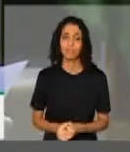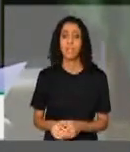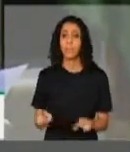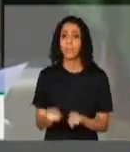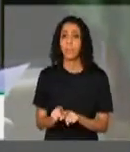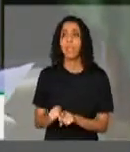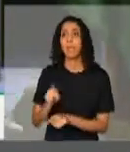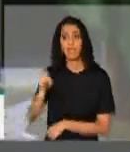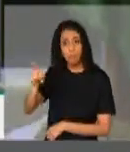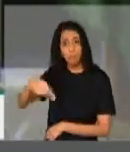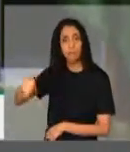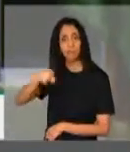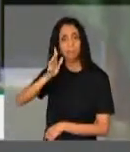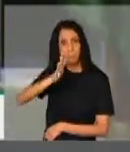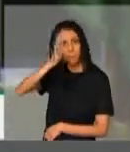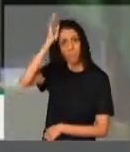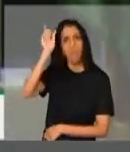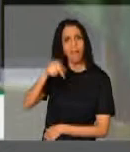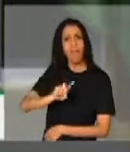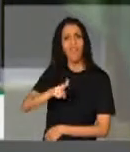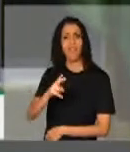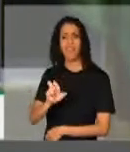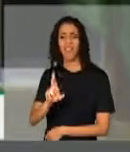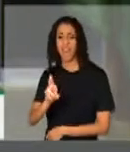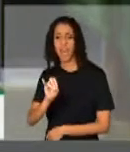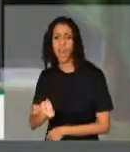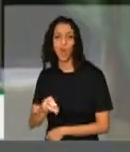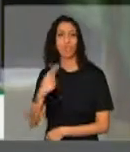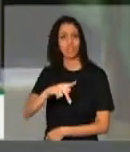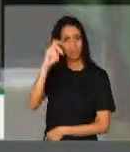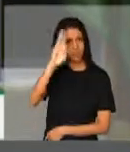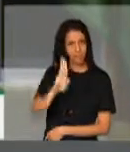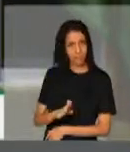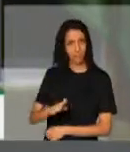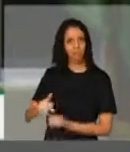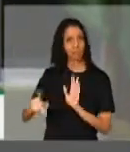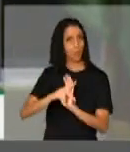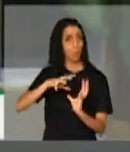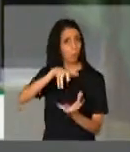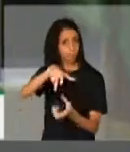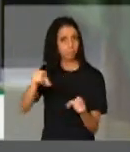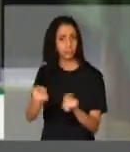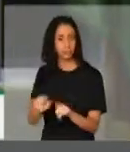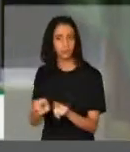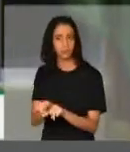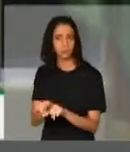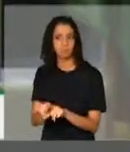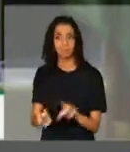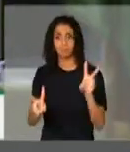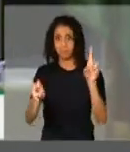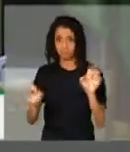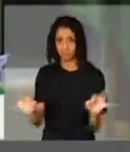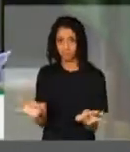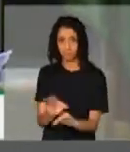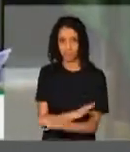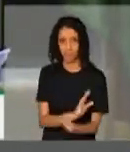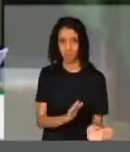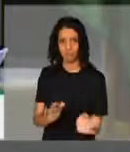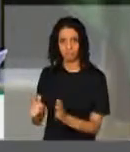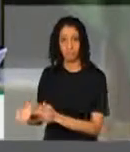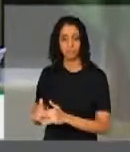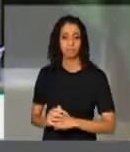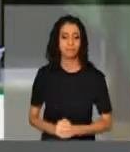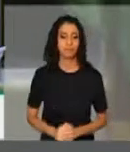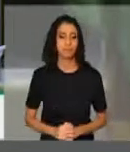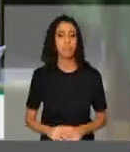mais são vocês heróis nacionais e mundiais como aqui foi dito meus caros frente a tudo isso descrito aqui contam